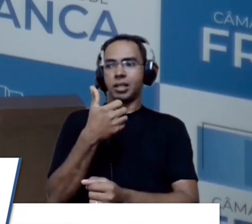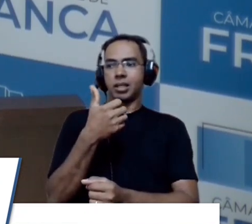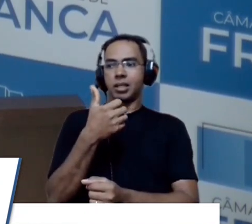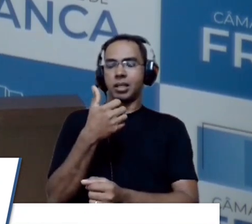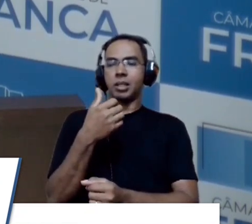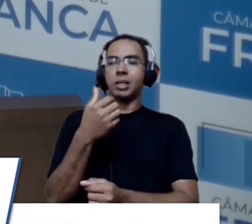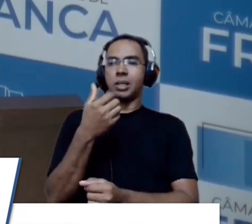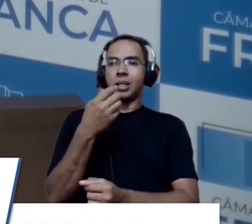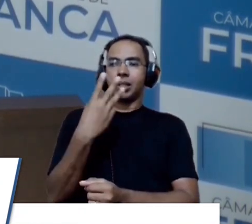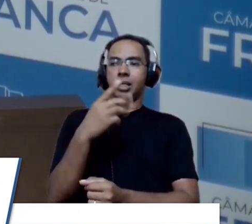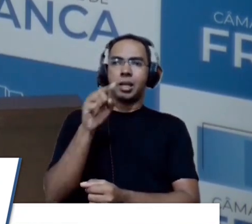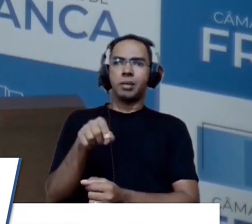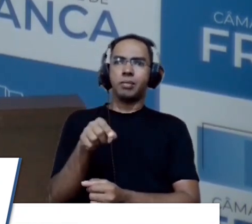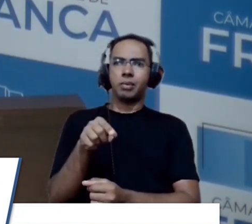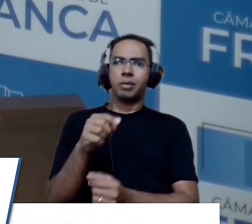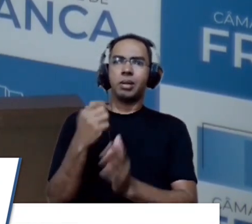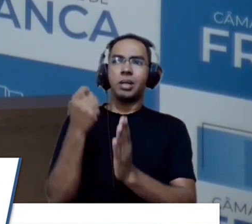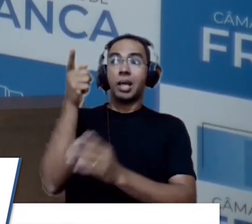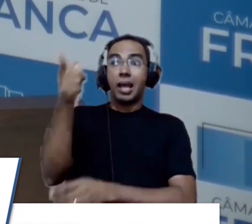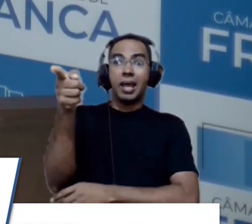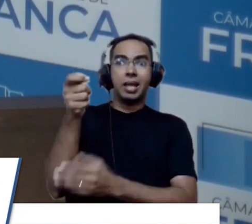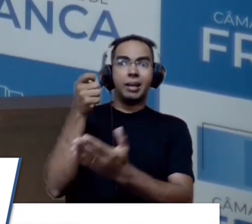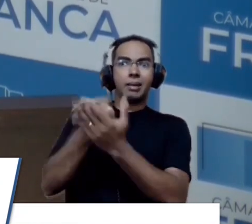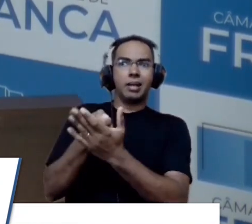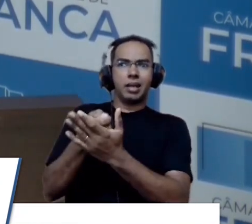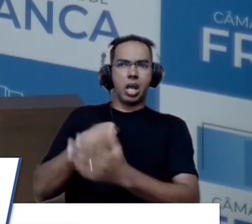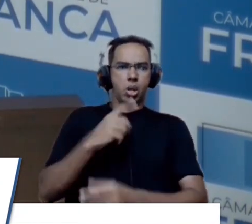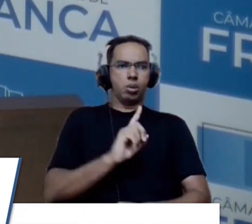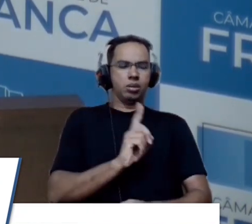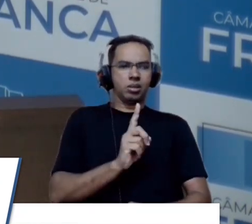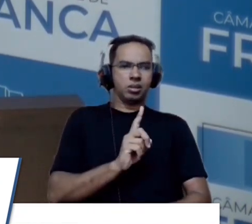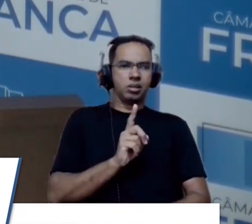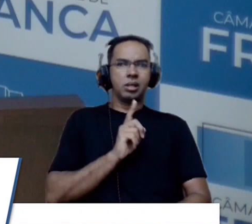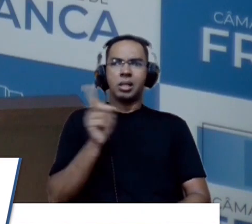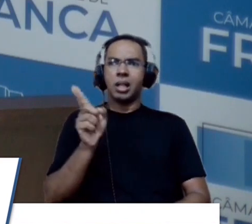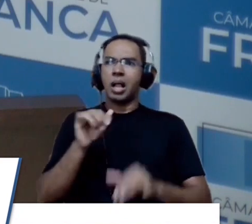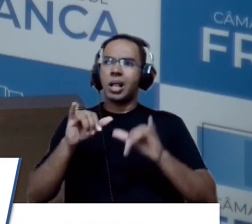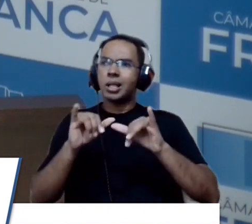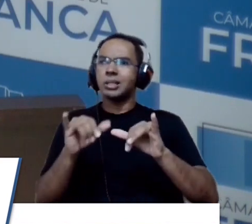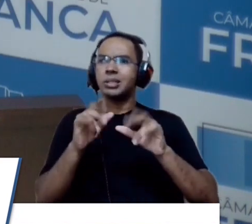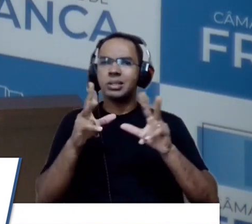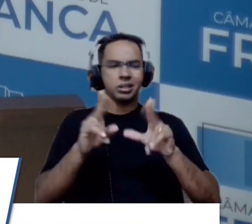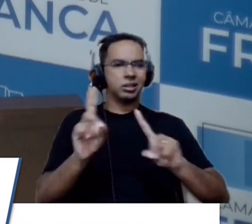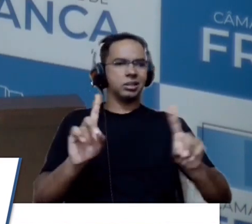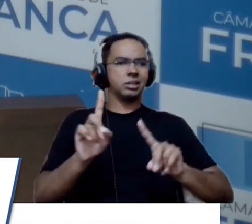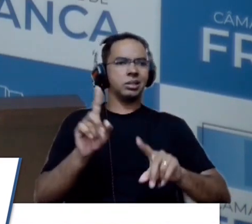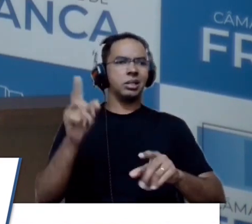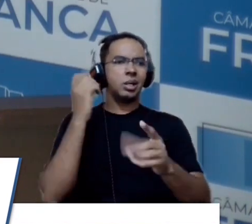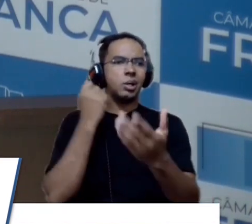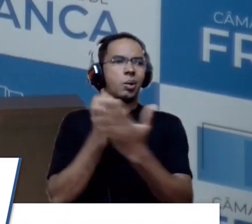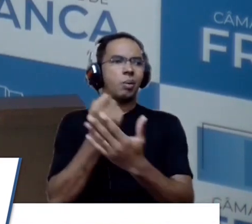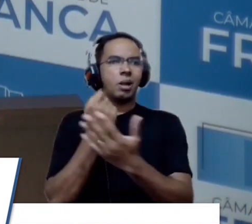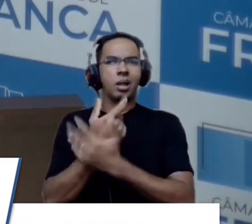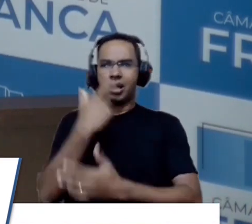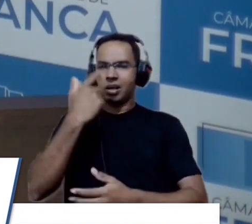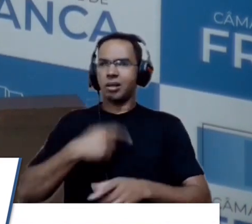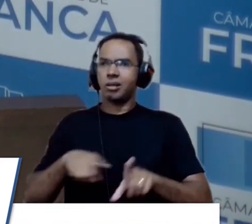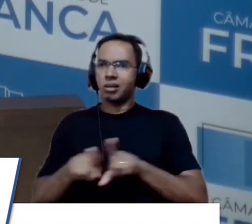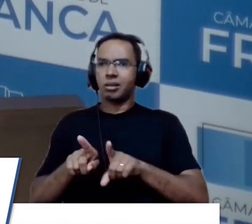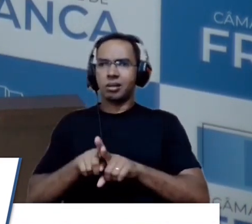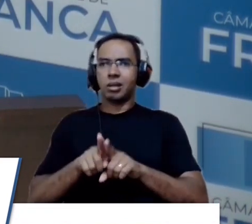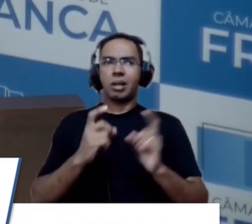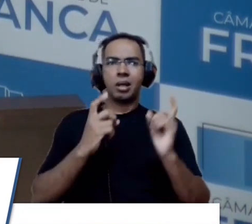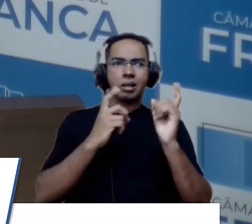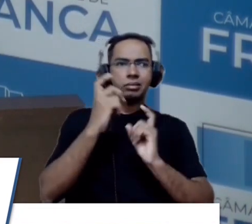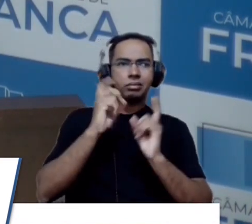Tem que ser tributado ele, não eu, não lá no supermercado, o que ele vai comprar, o que eu vou comprar. Então essa briga que você está falando